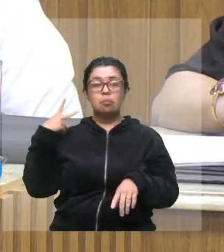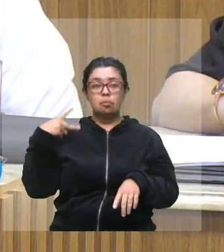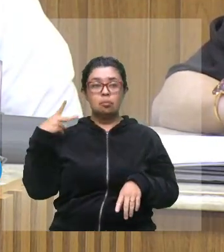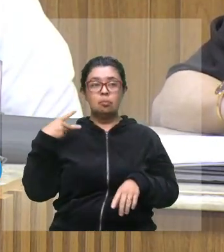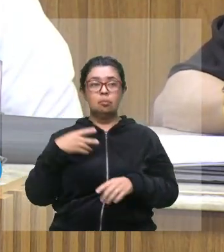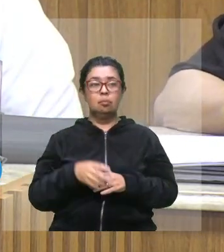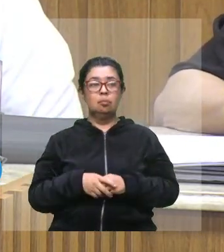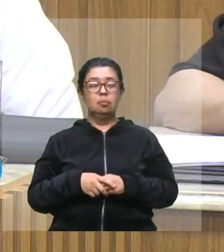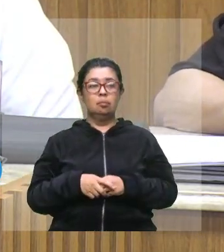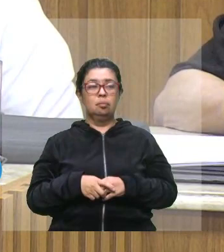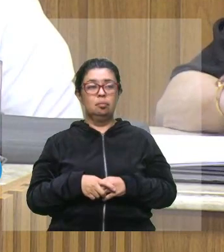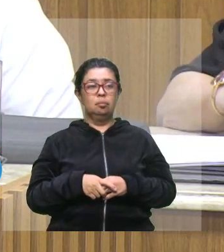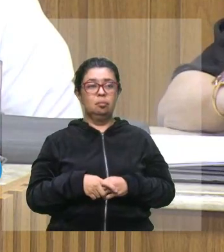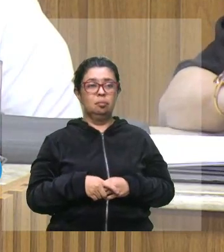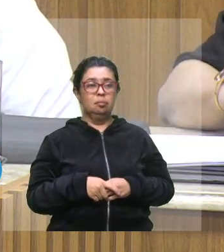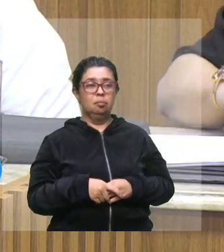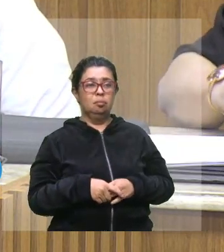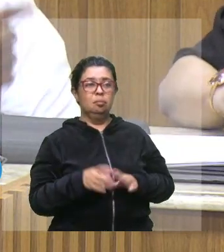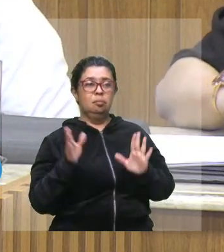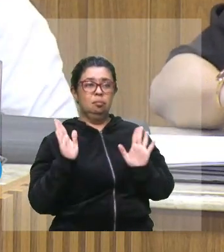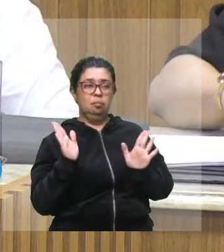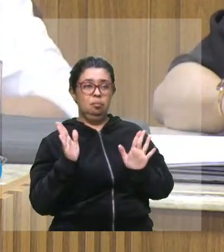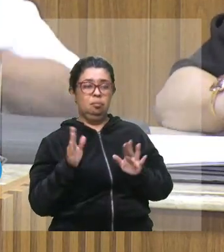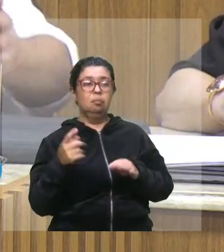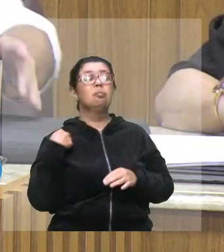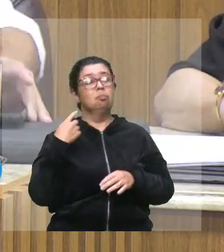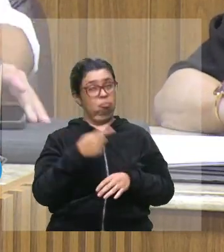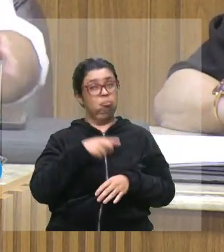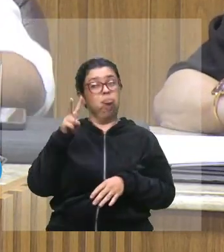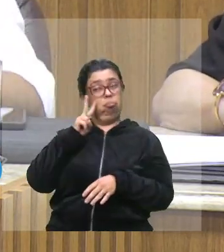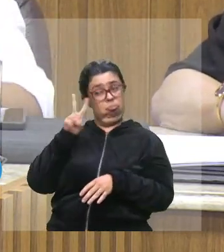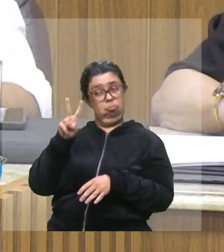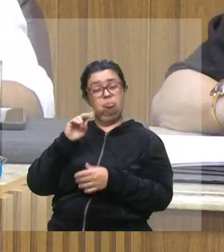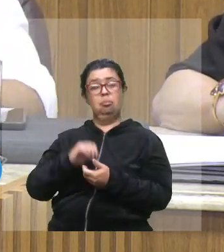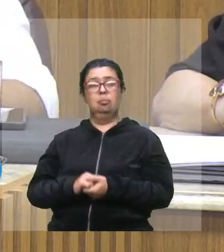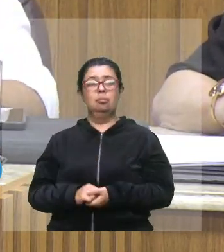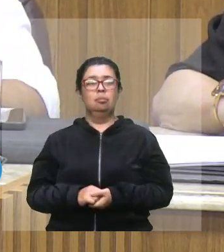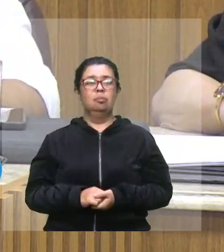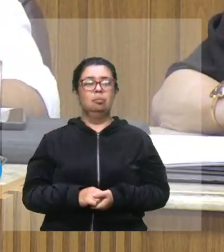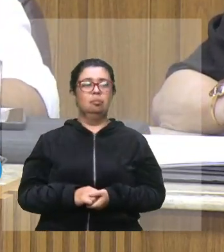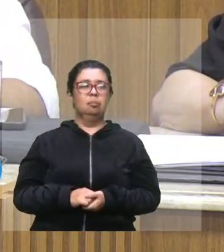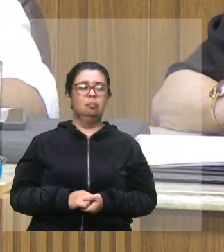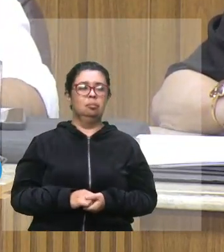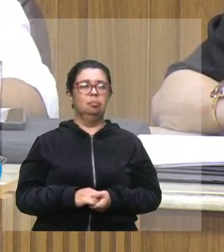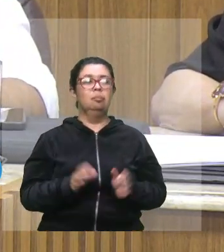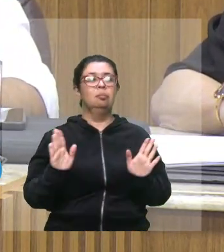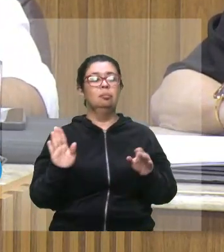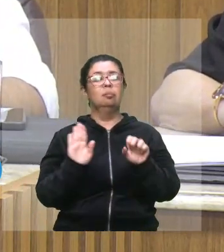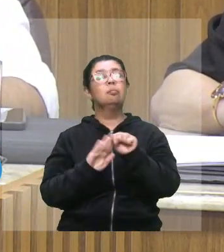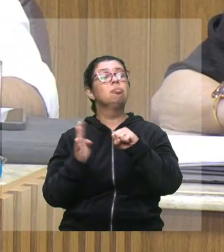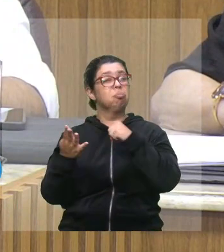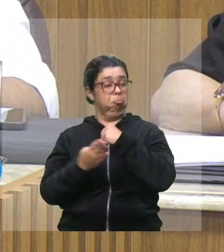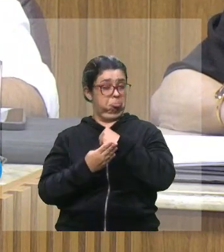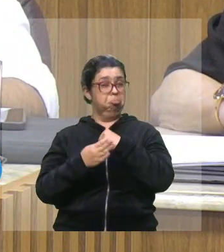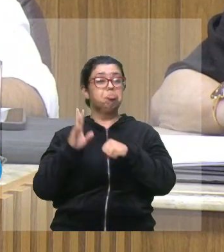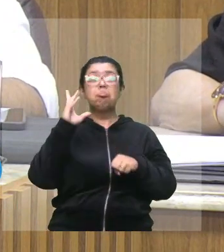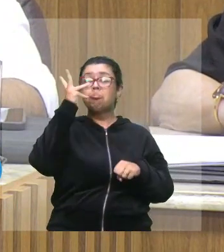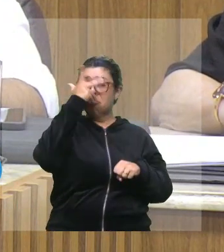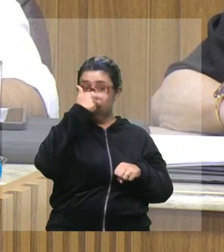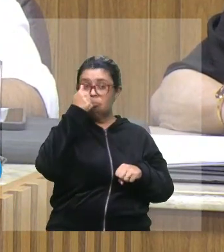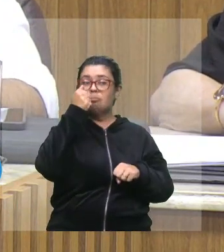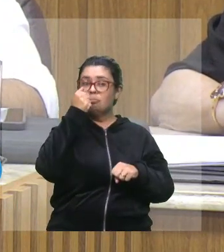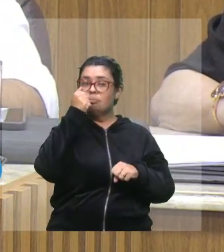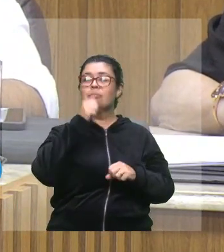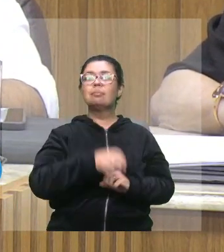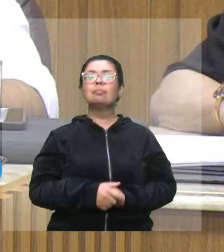Inclusive, ele disse assim, olha, agora nós estamos sendo vistos. Agora nosso bairro está bonito, nosso